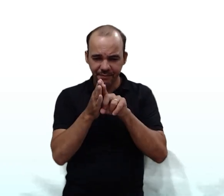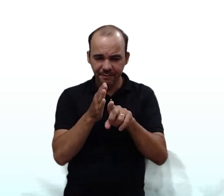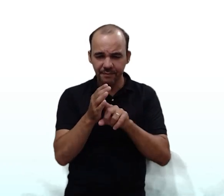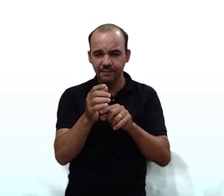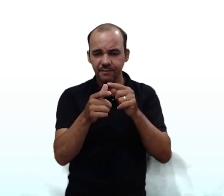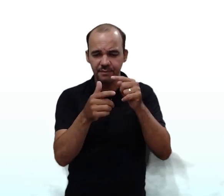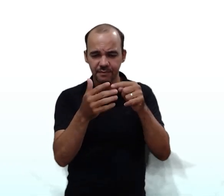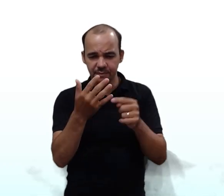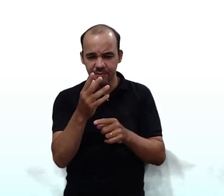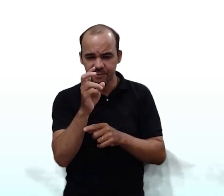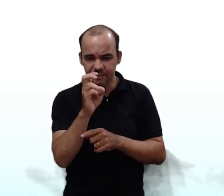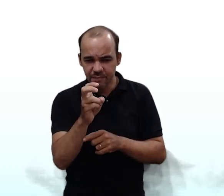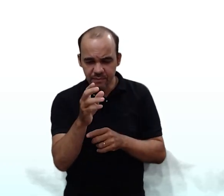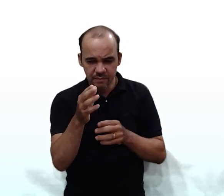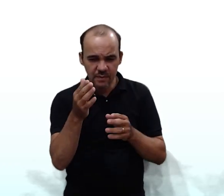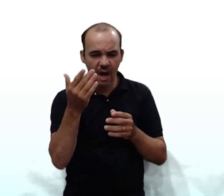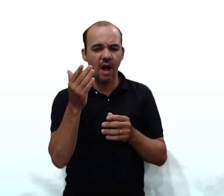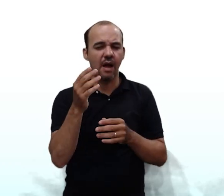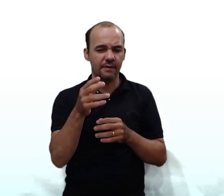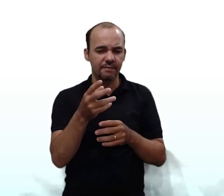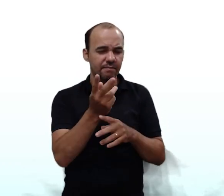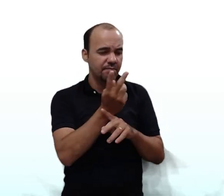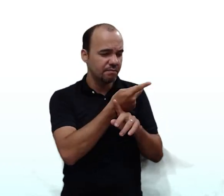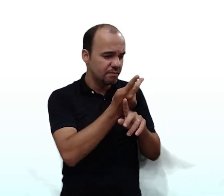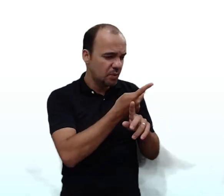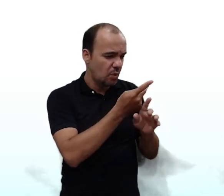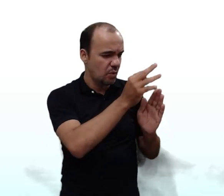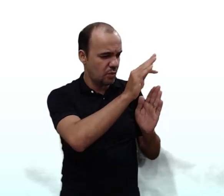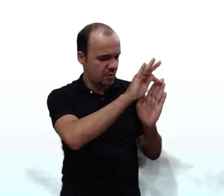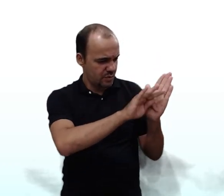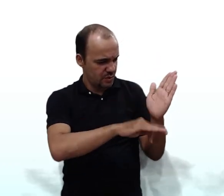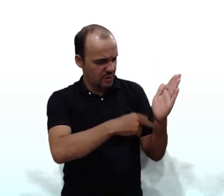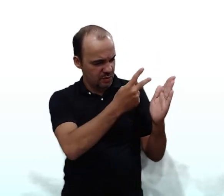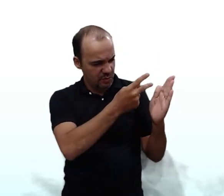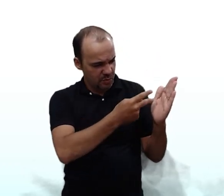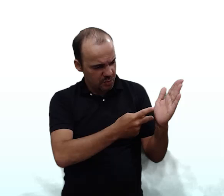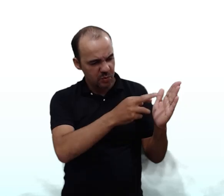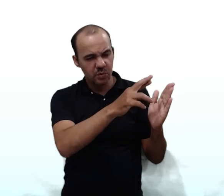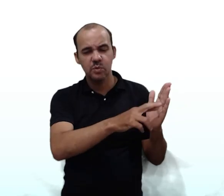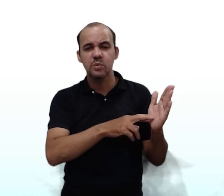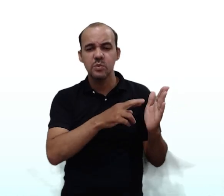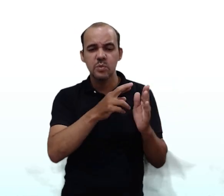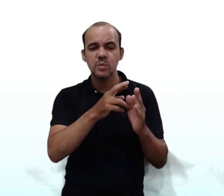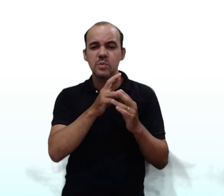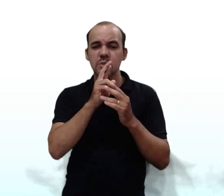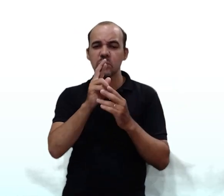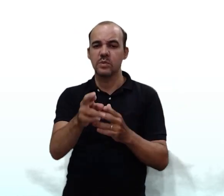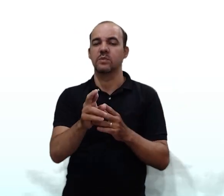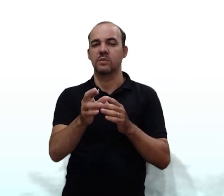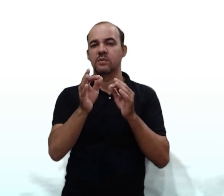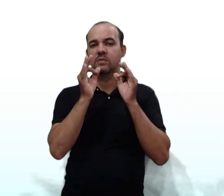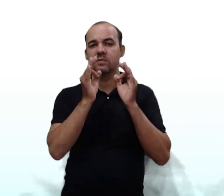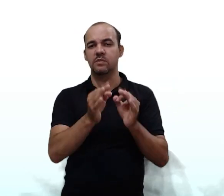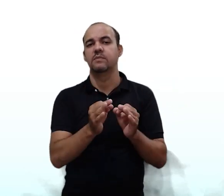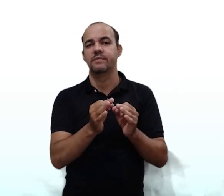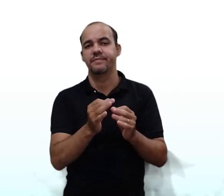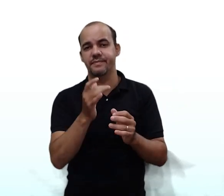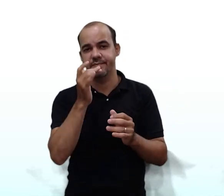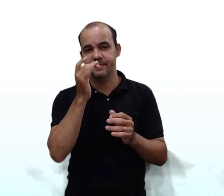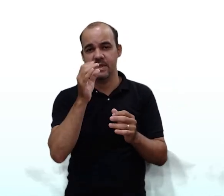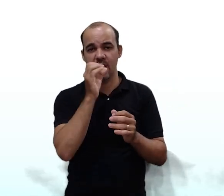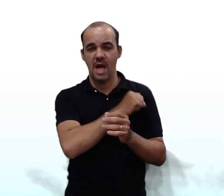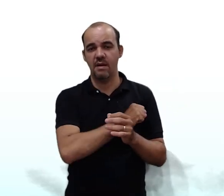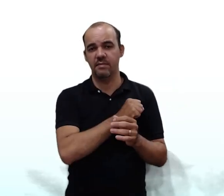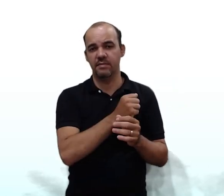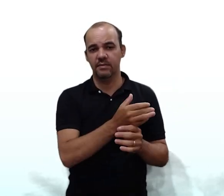enunciado quer, depois você volta para o texto para fazer uma leitura mais específica, caçando as informações do enunciado,